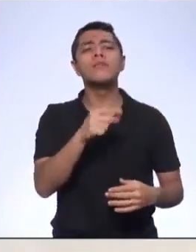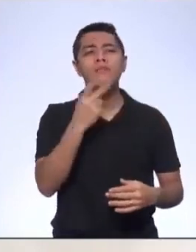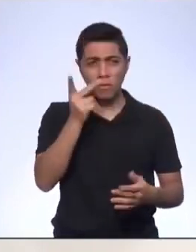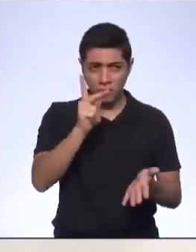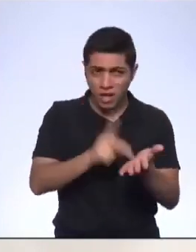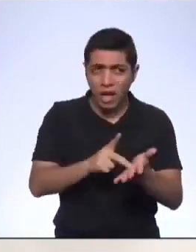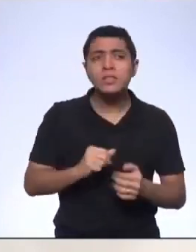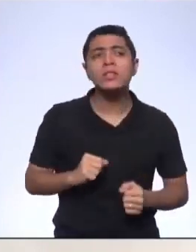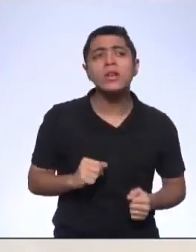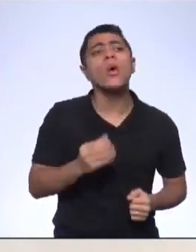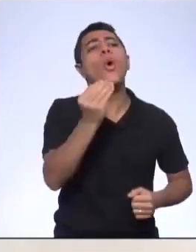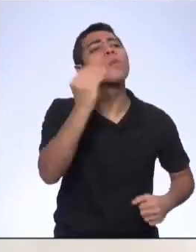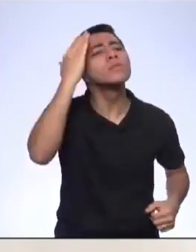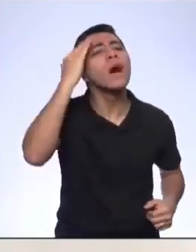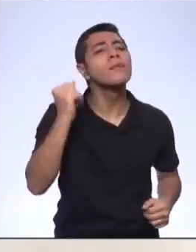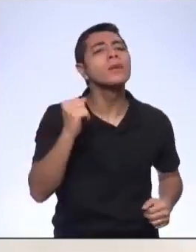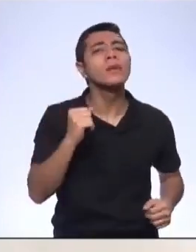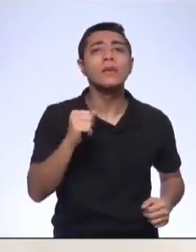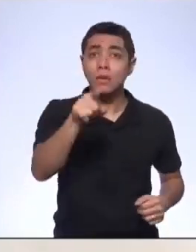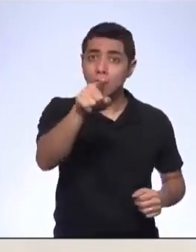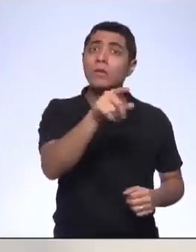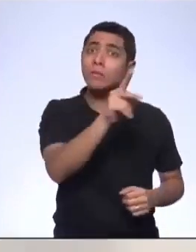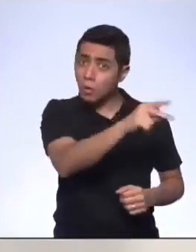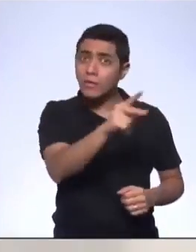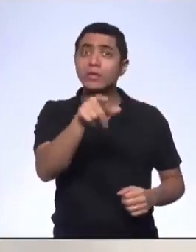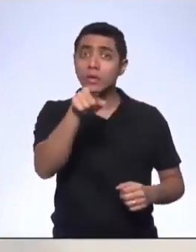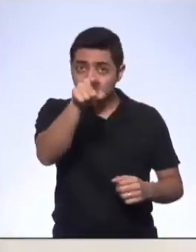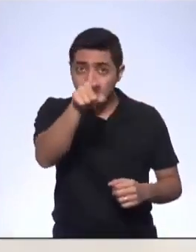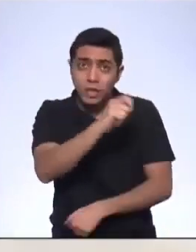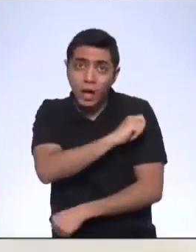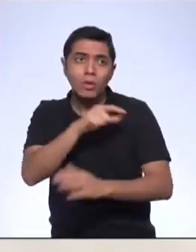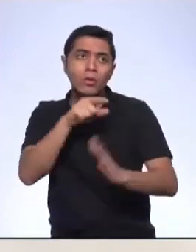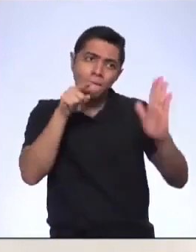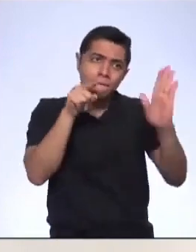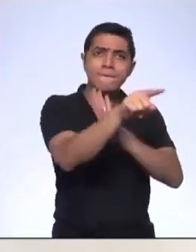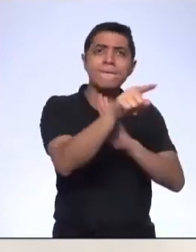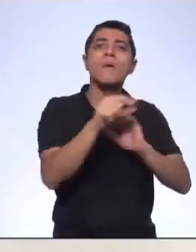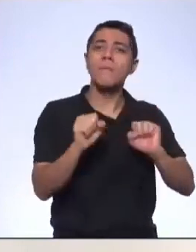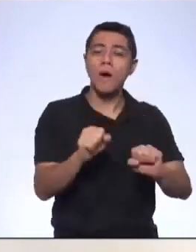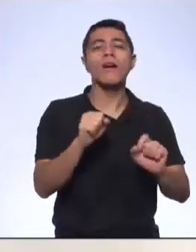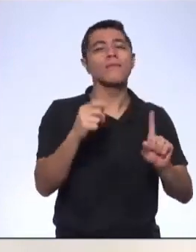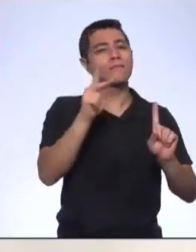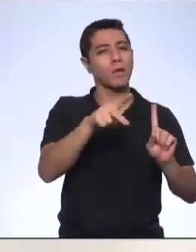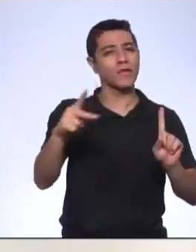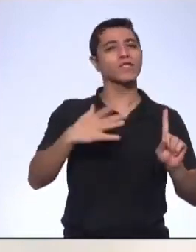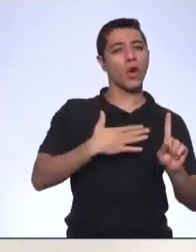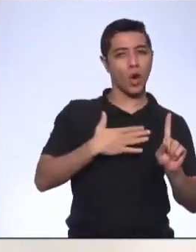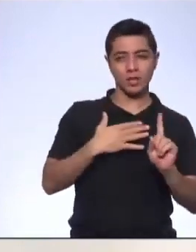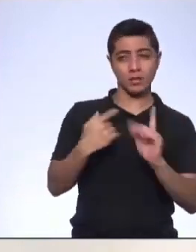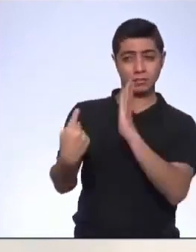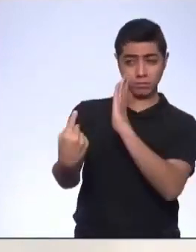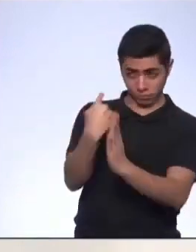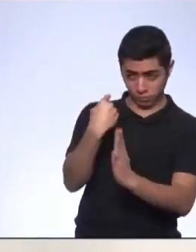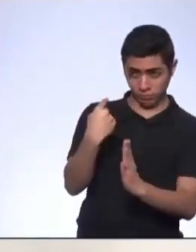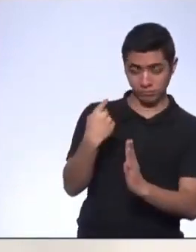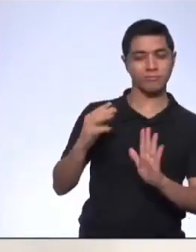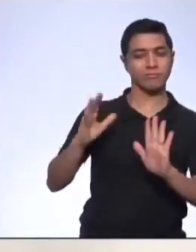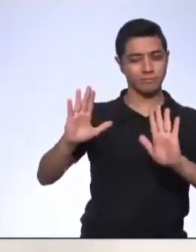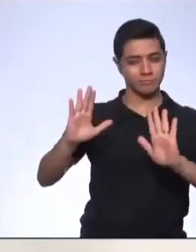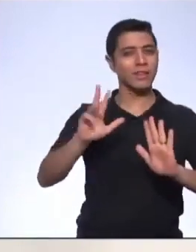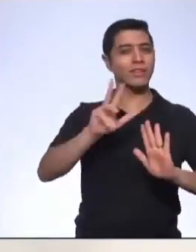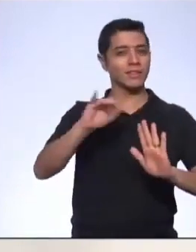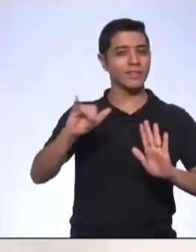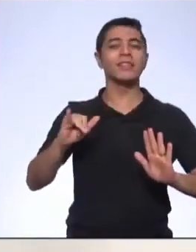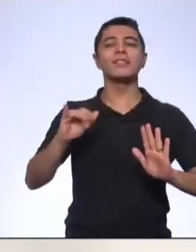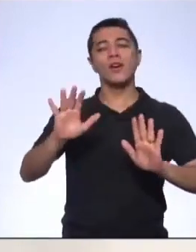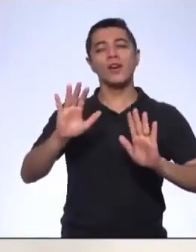disso? Você estava lá no fato histórico? Aí o professor vai se divertir. Ele vai à euforia respondendo isso